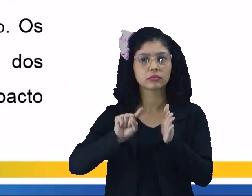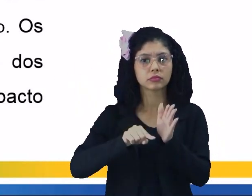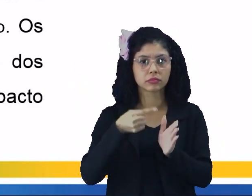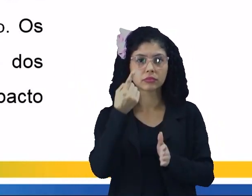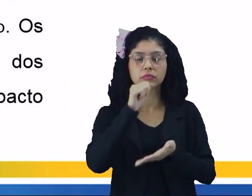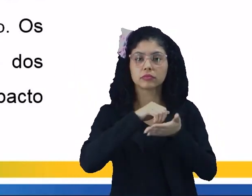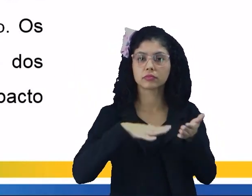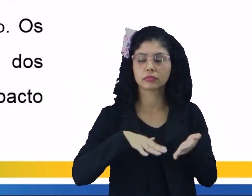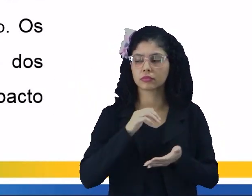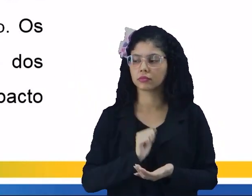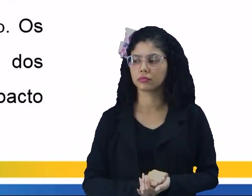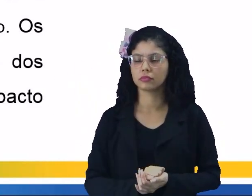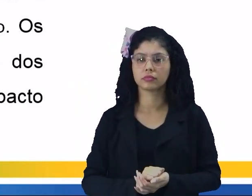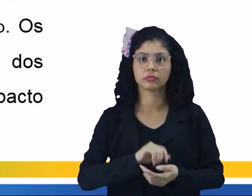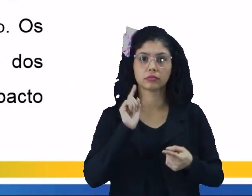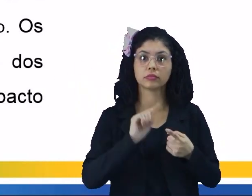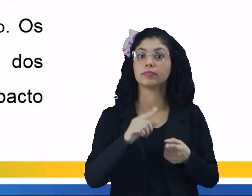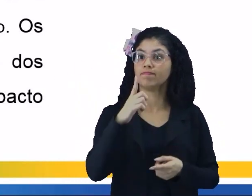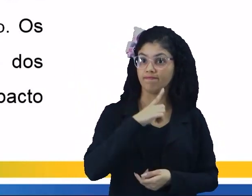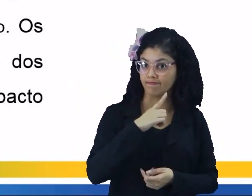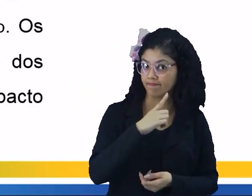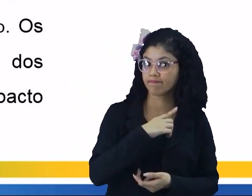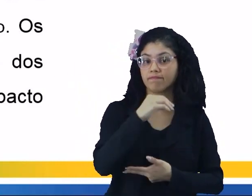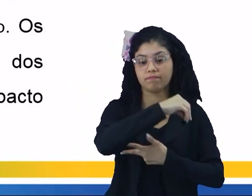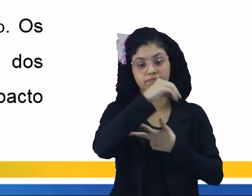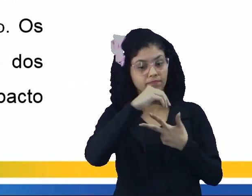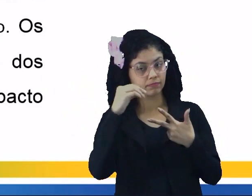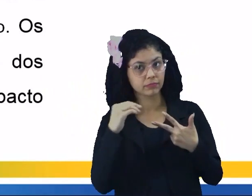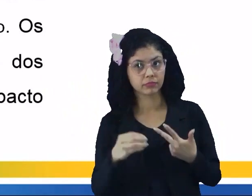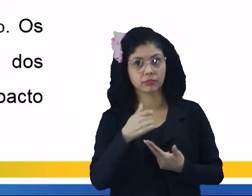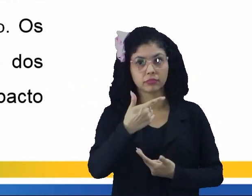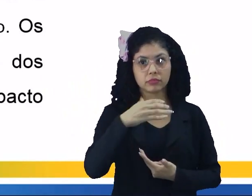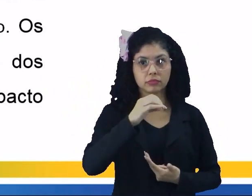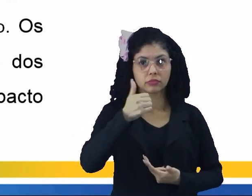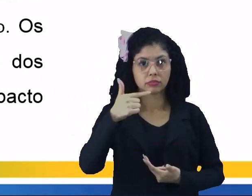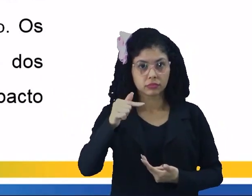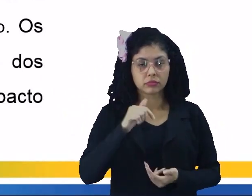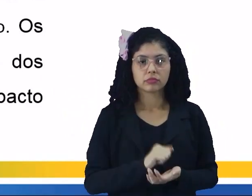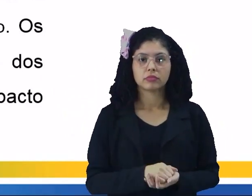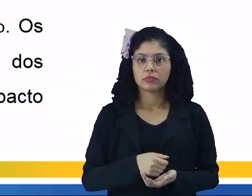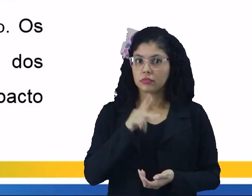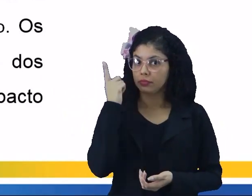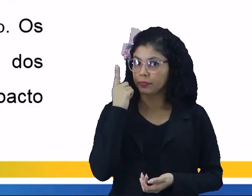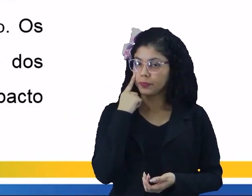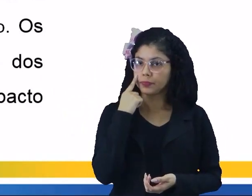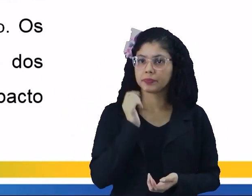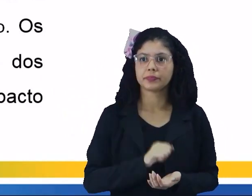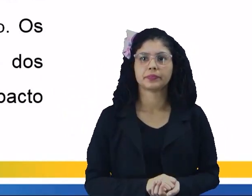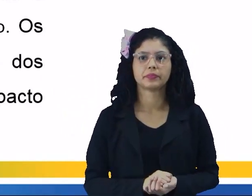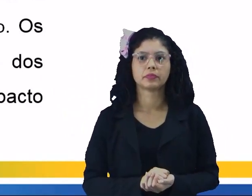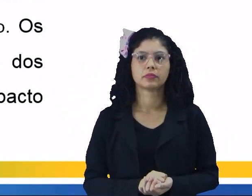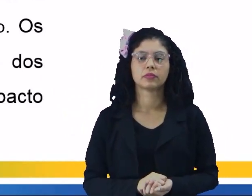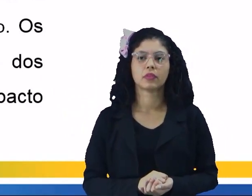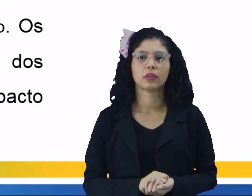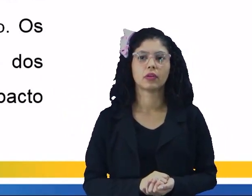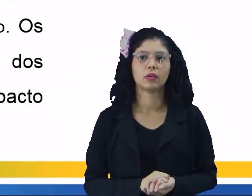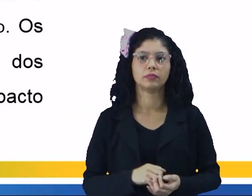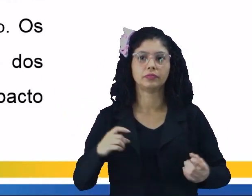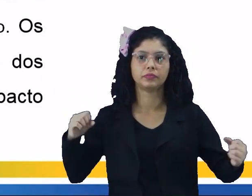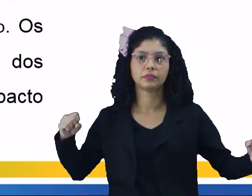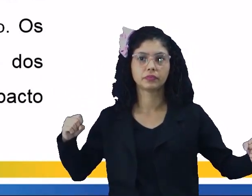primeira questão que caiu no Enem de 2017. Olha só o que diz essa questão. Em